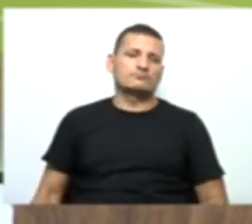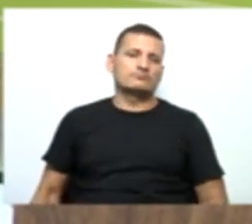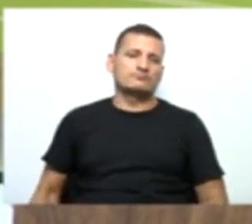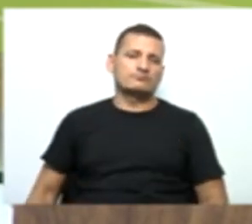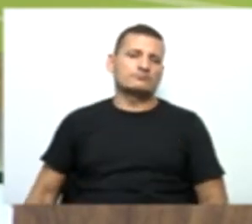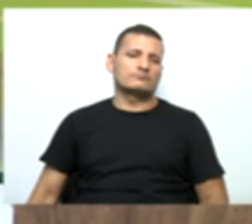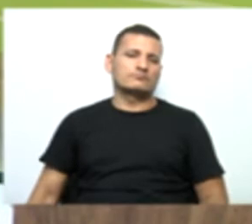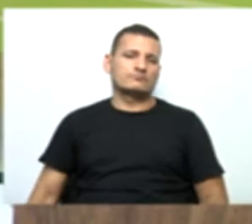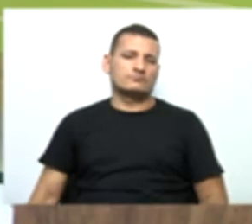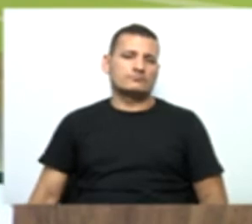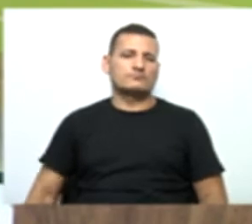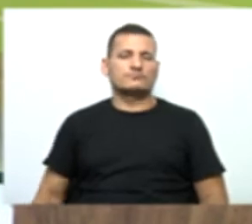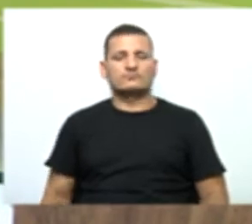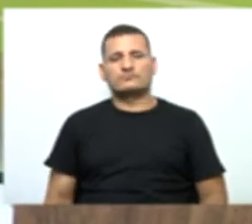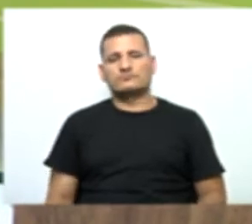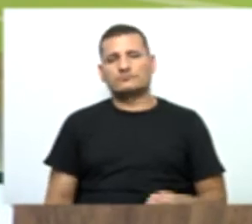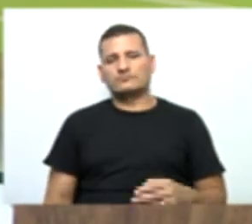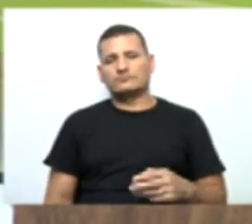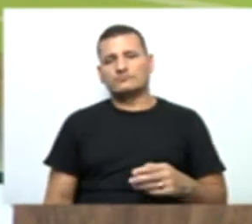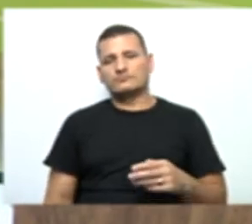programa. Então,